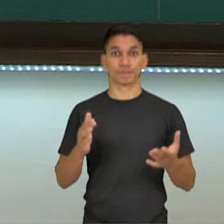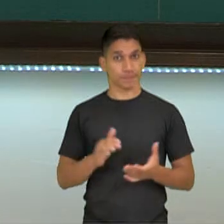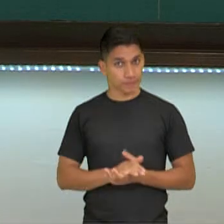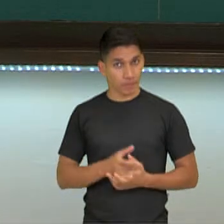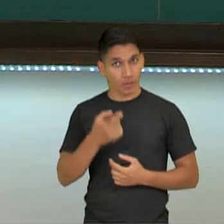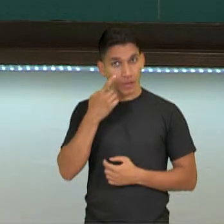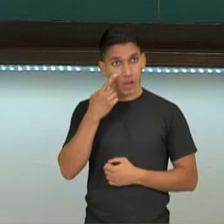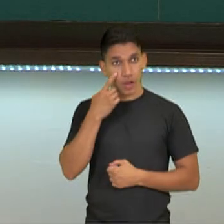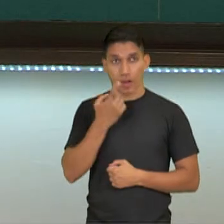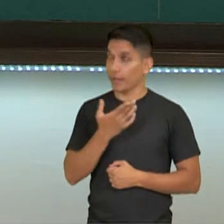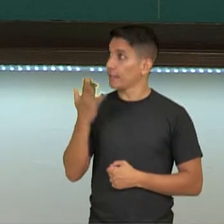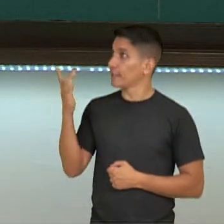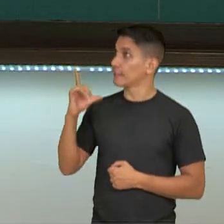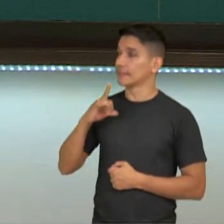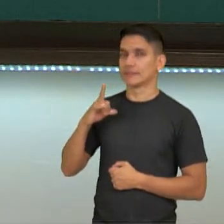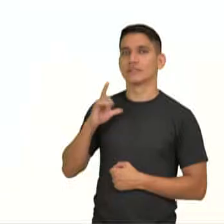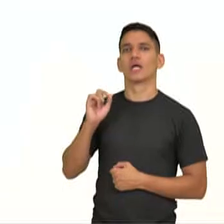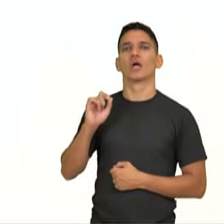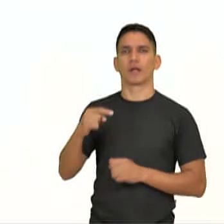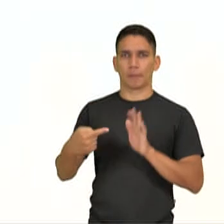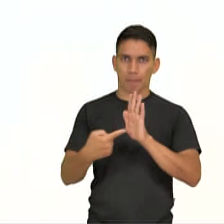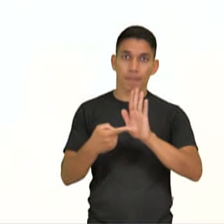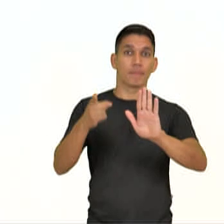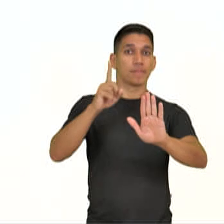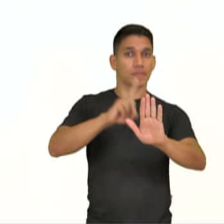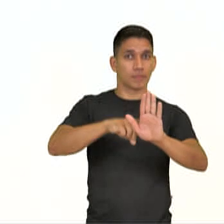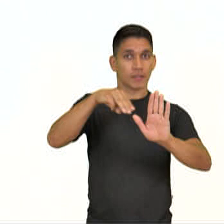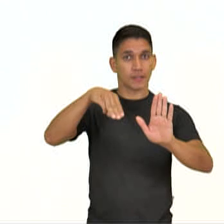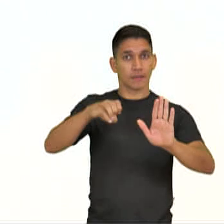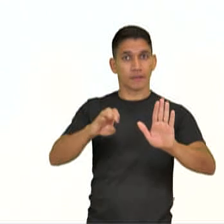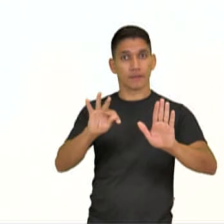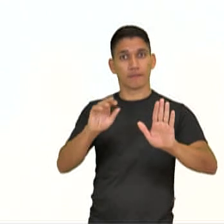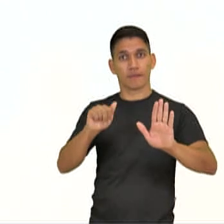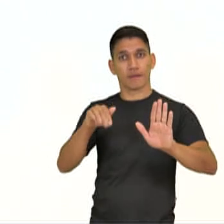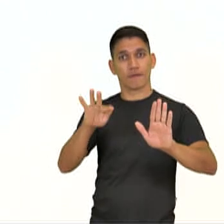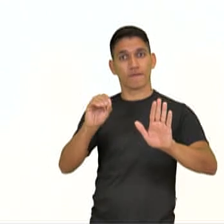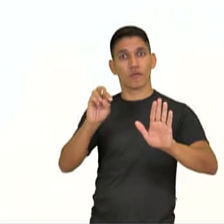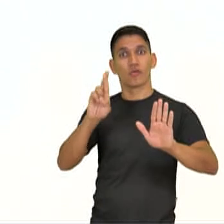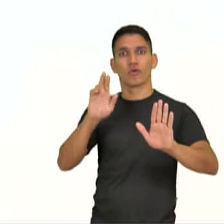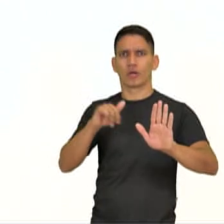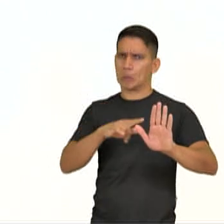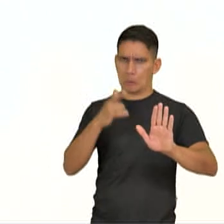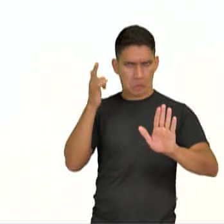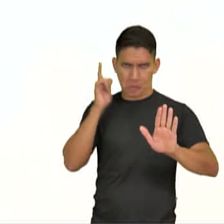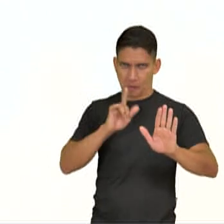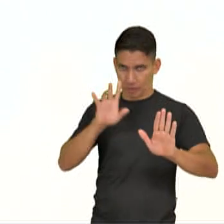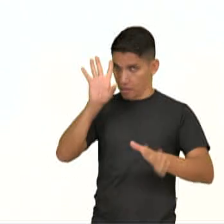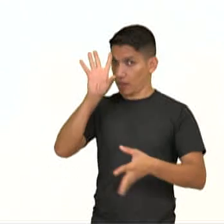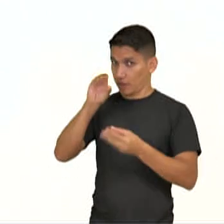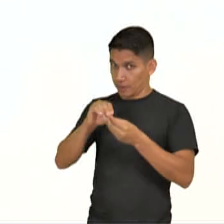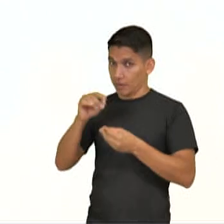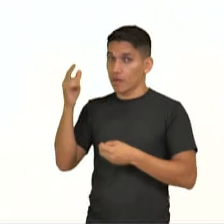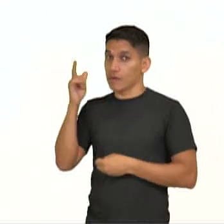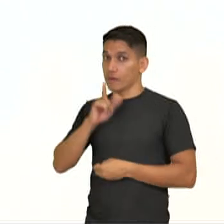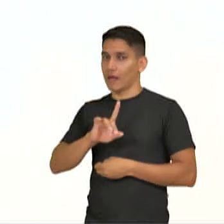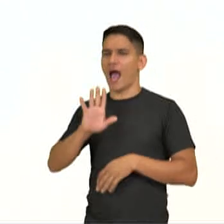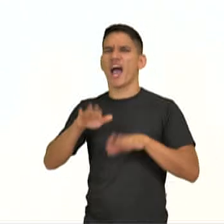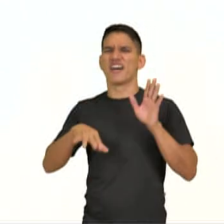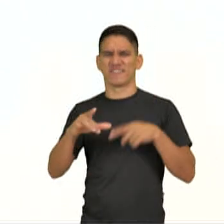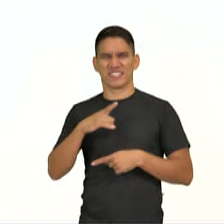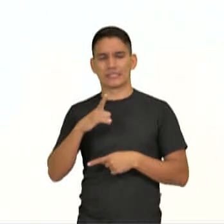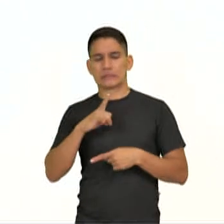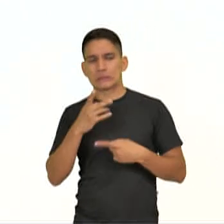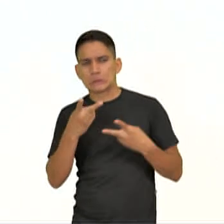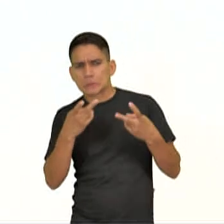Então, observem lá, né? Existe aí uma metáfora, né? Não sei se vocês conseguiram localizar, né? As figuras de linguagem, às vezes a gente tem